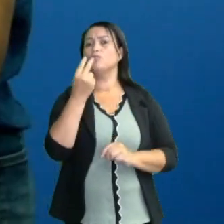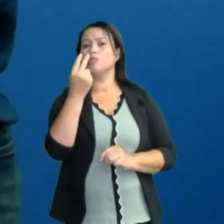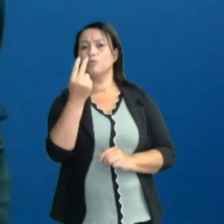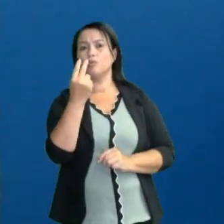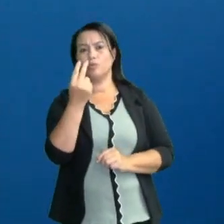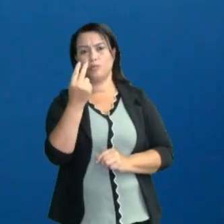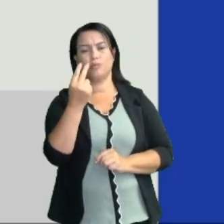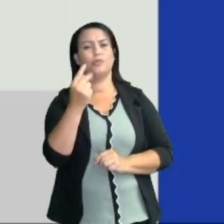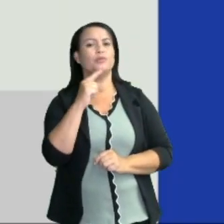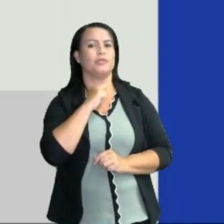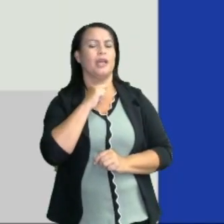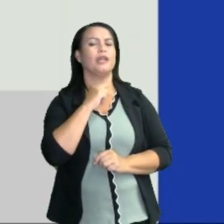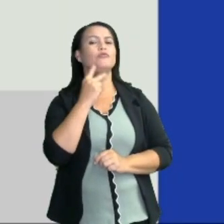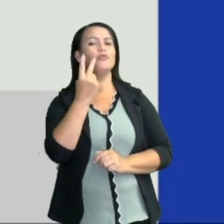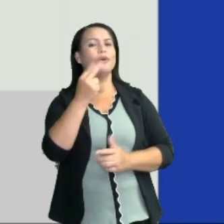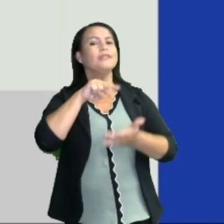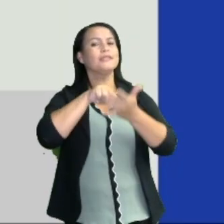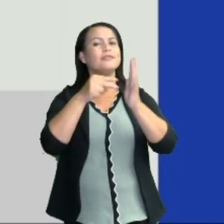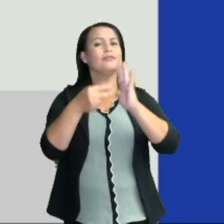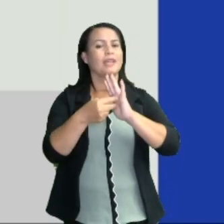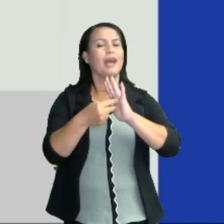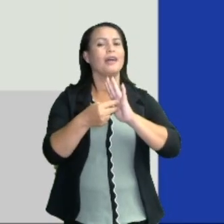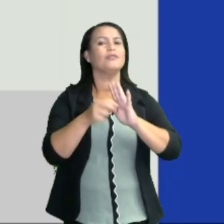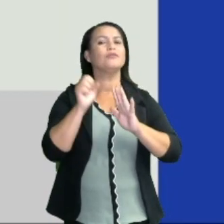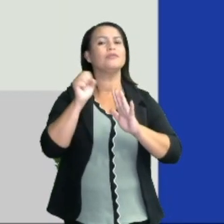Tá? Tem dois significados. Lá